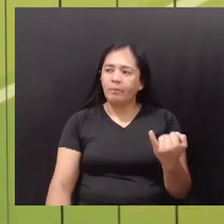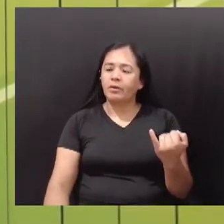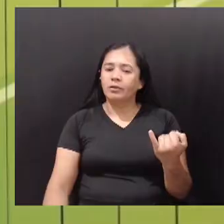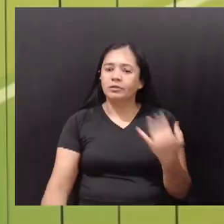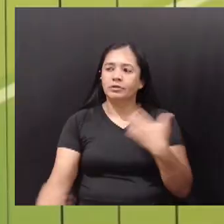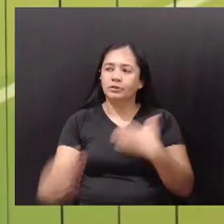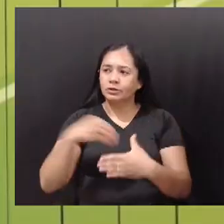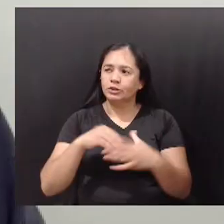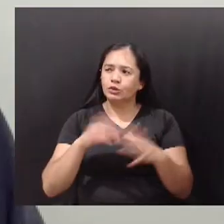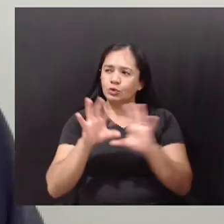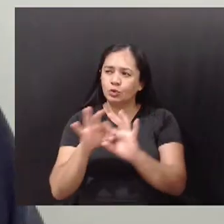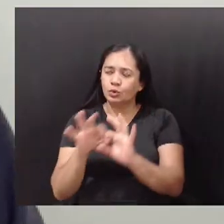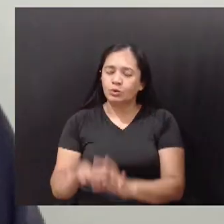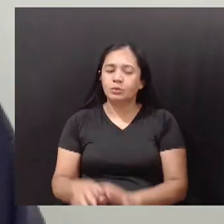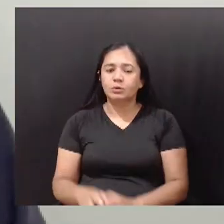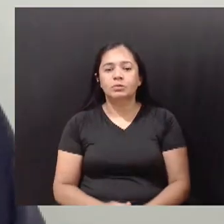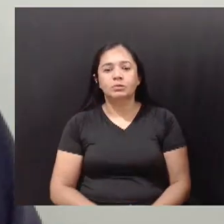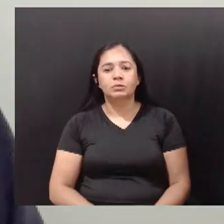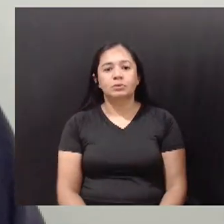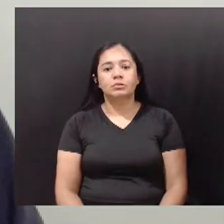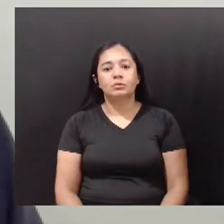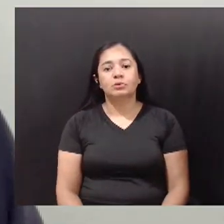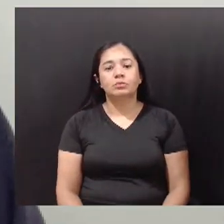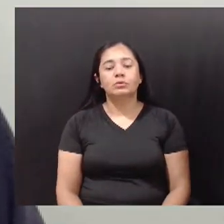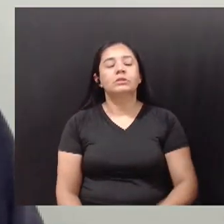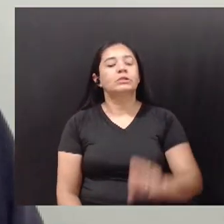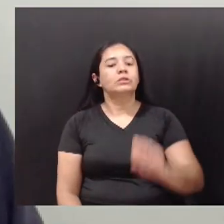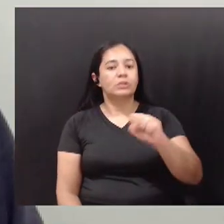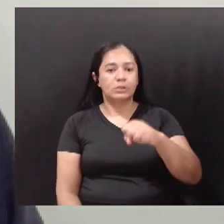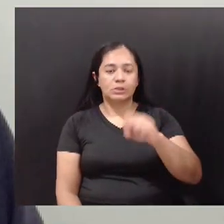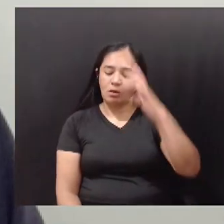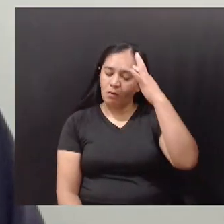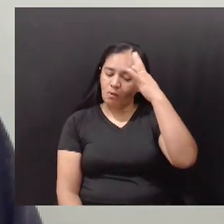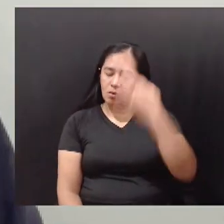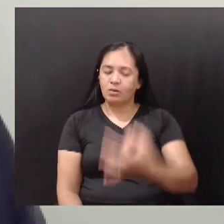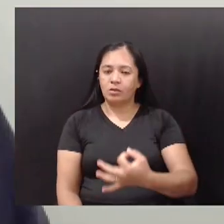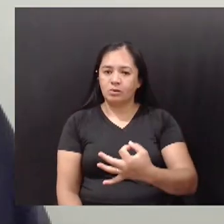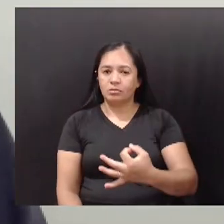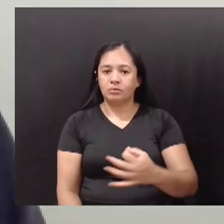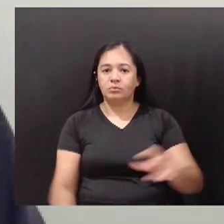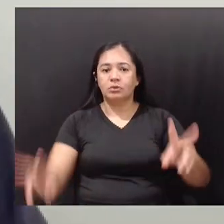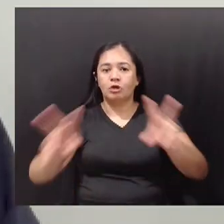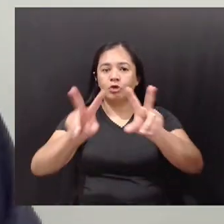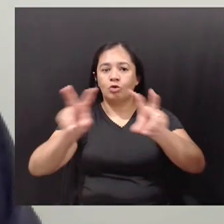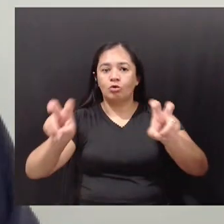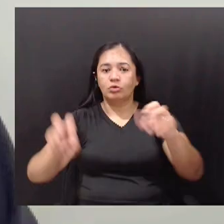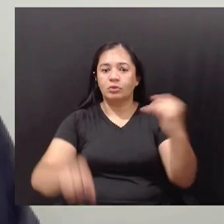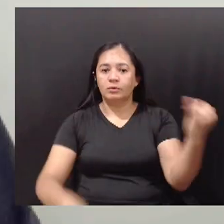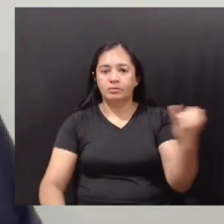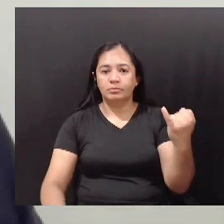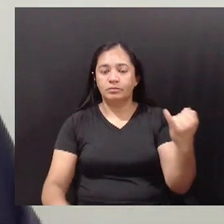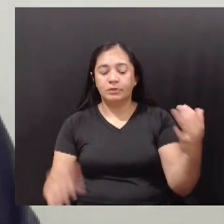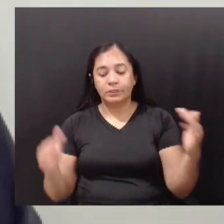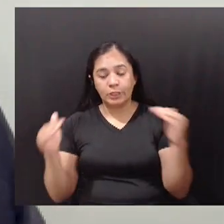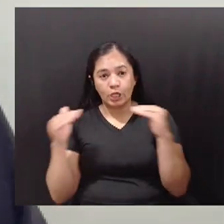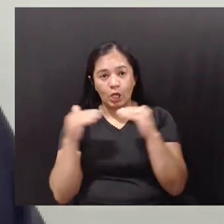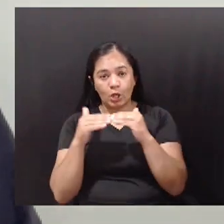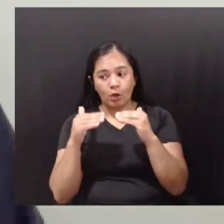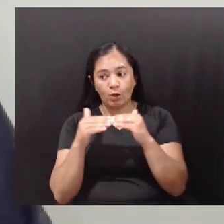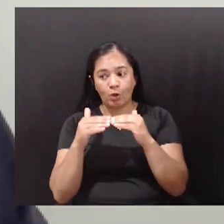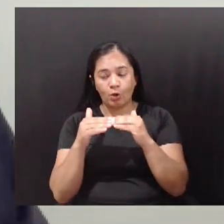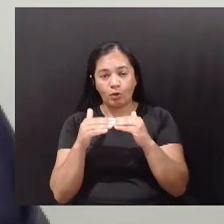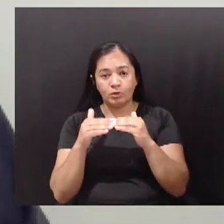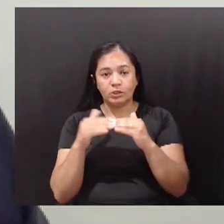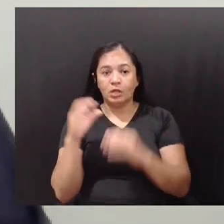contexto? Isso, com certeza, é um tema importante. Tem a ver com aquecimento global.